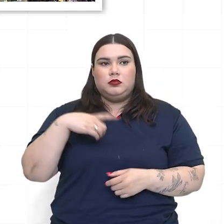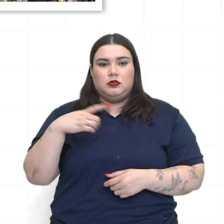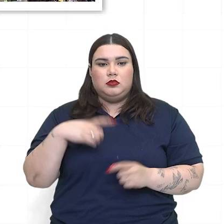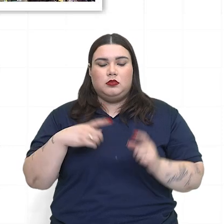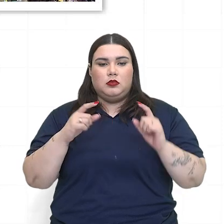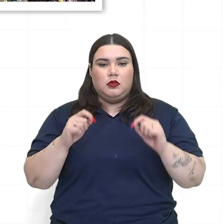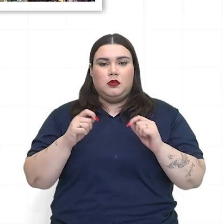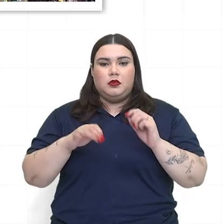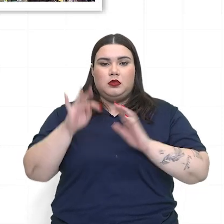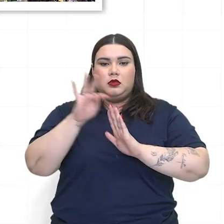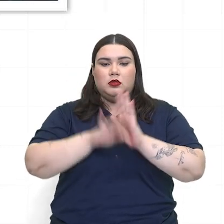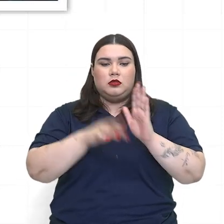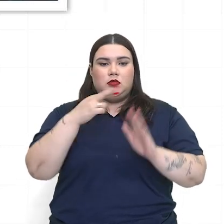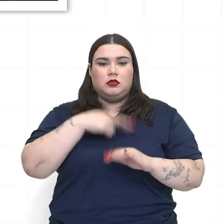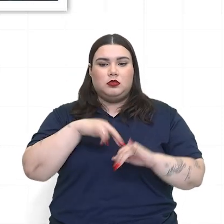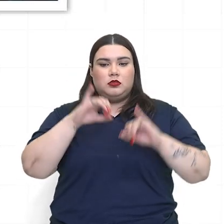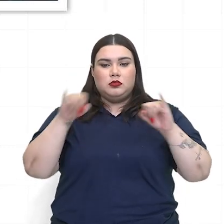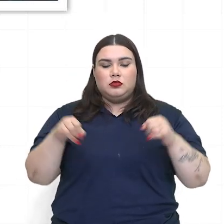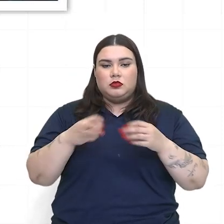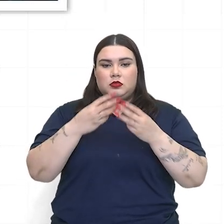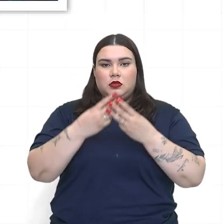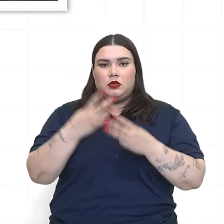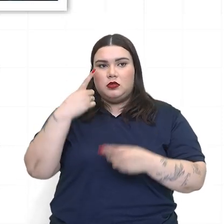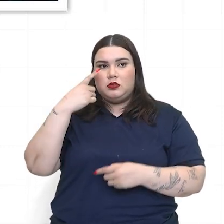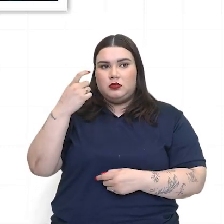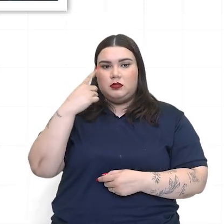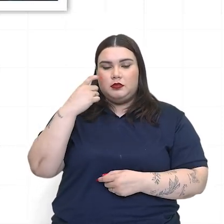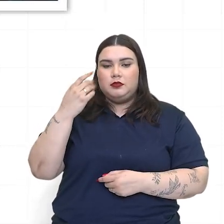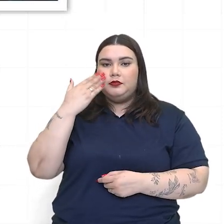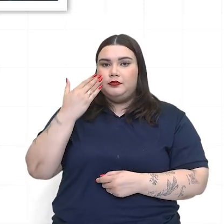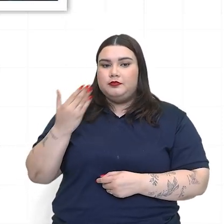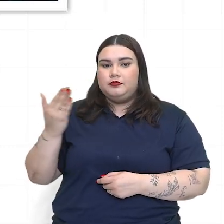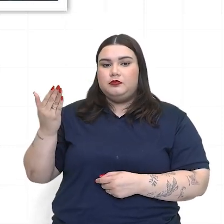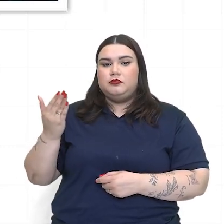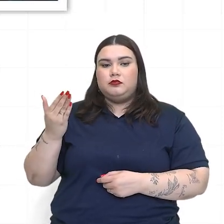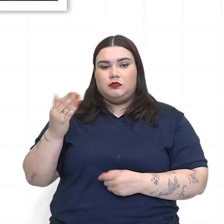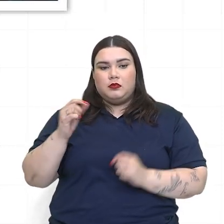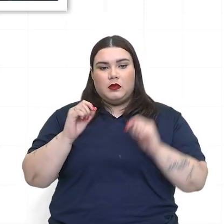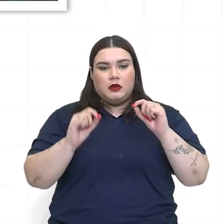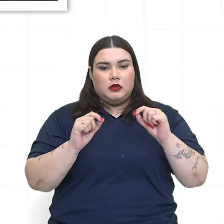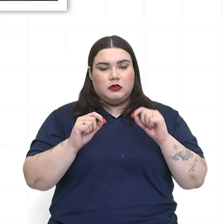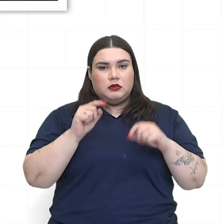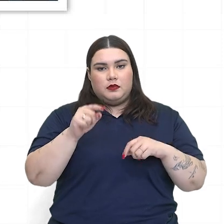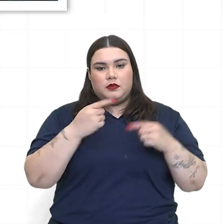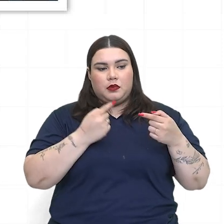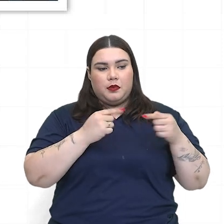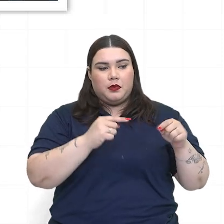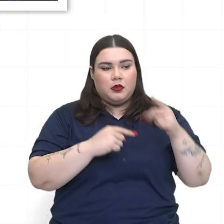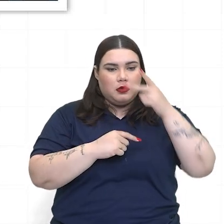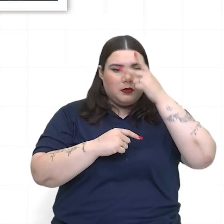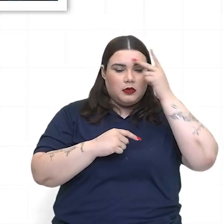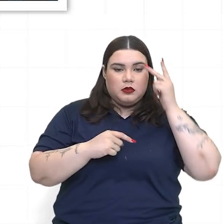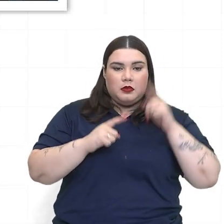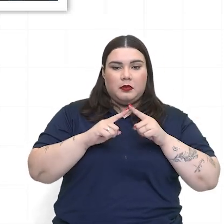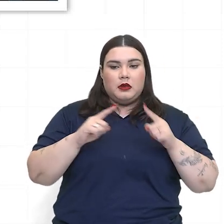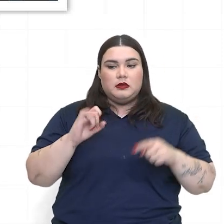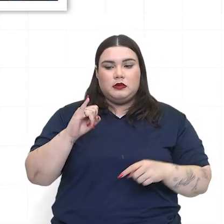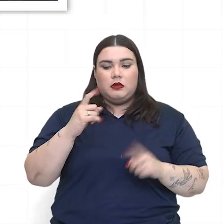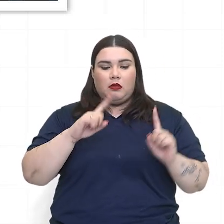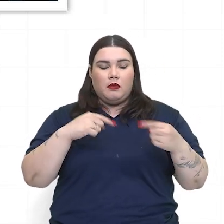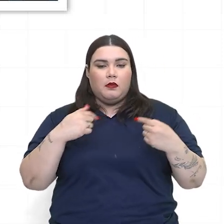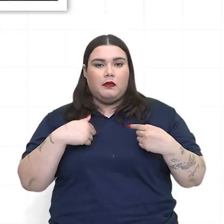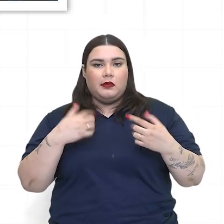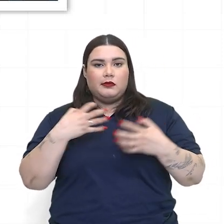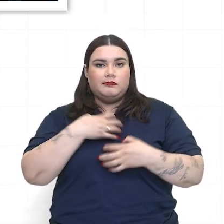vamos ver também uma mensagem judaica, muito interessante. Não faça ao seu semelhante aquilo que para você